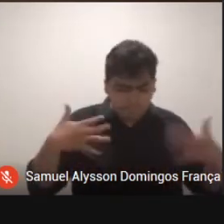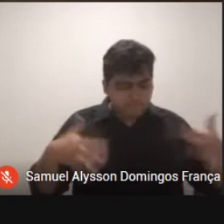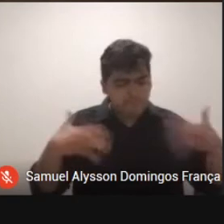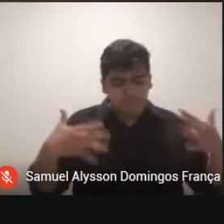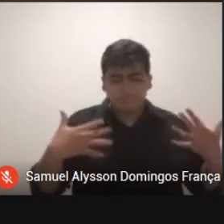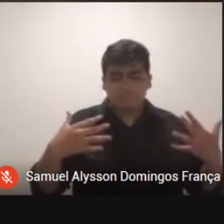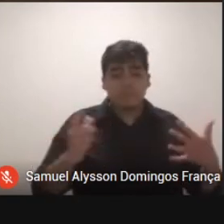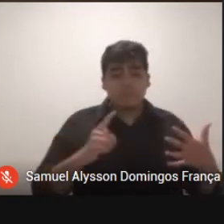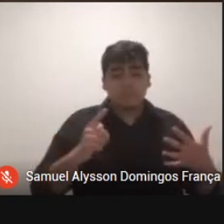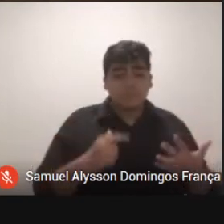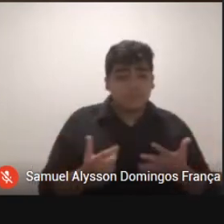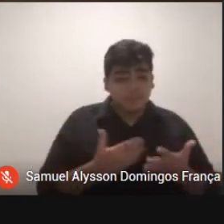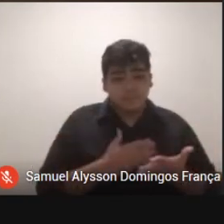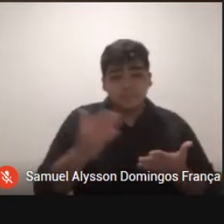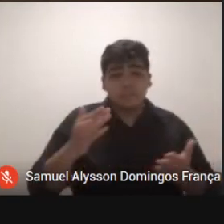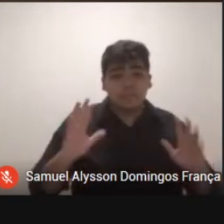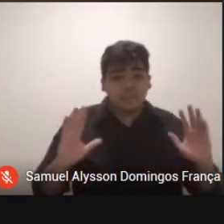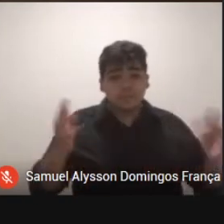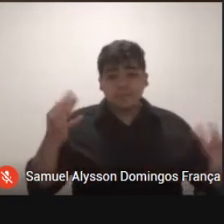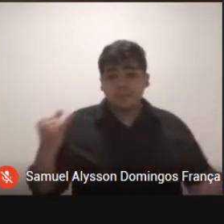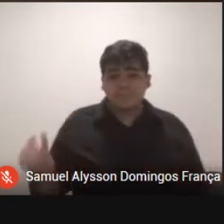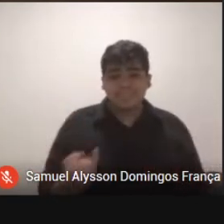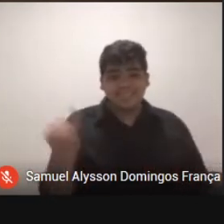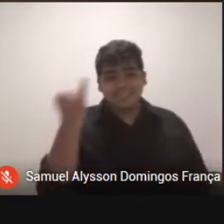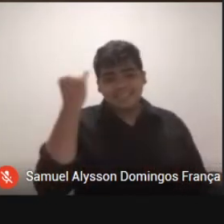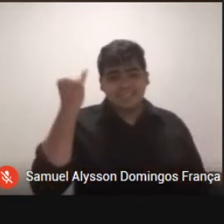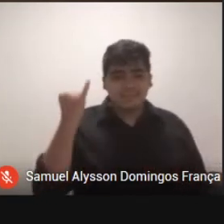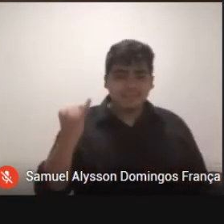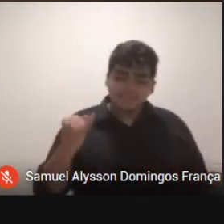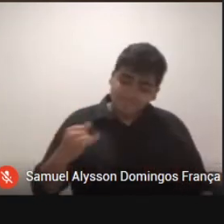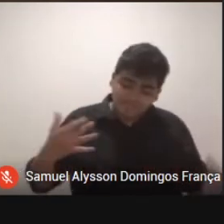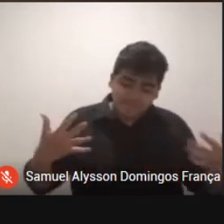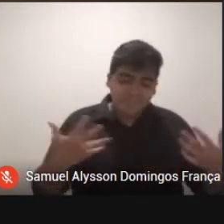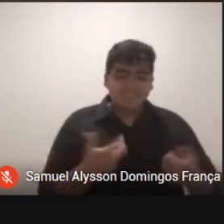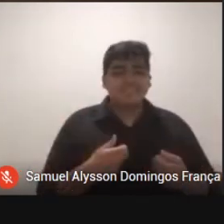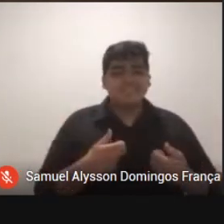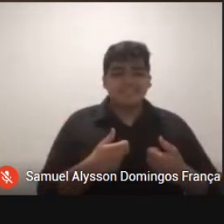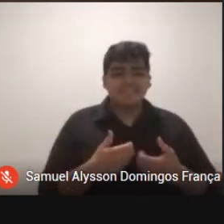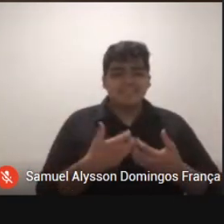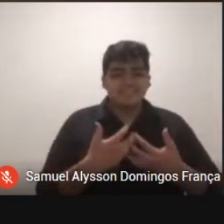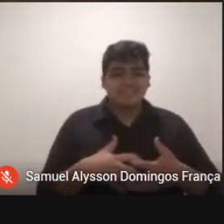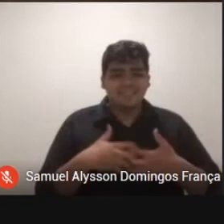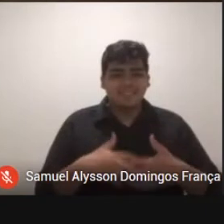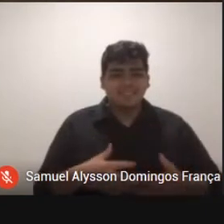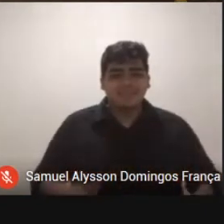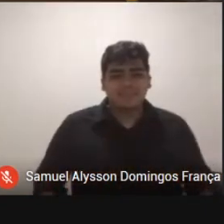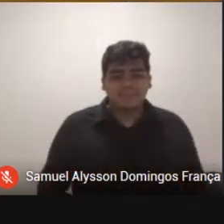tão importante, tão rico da nossa instituição, com a inauguração do parque.